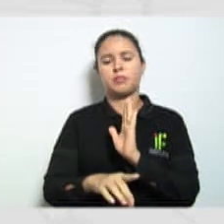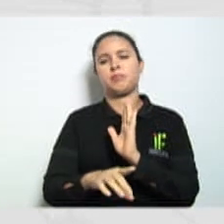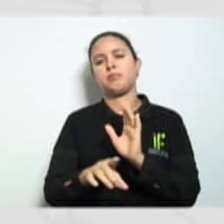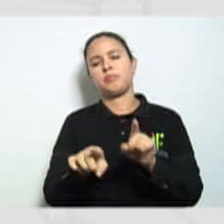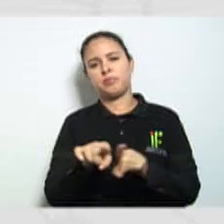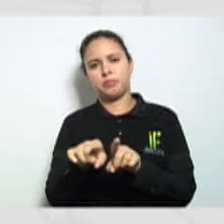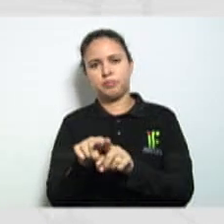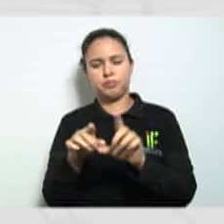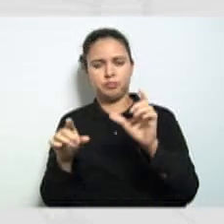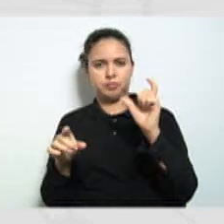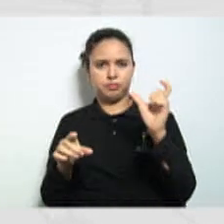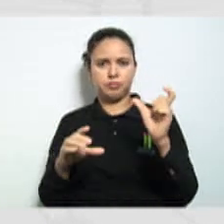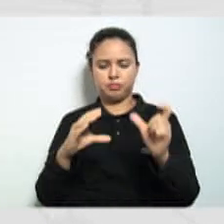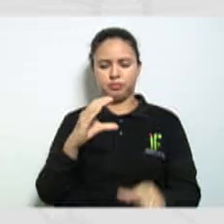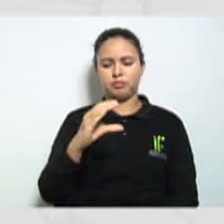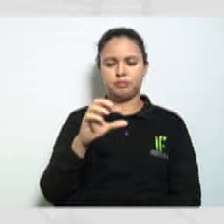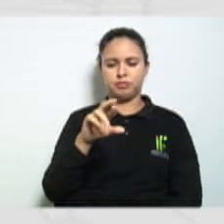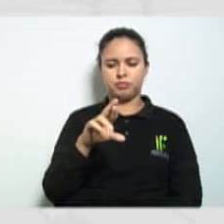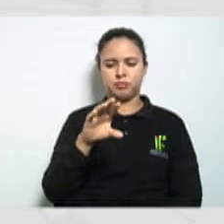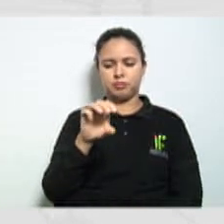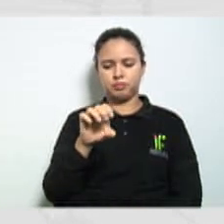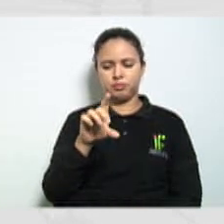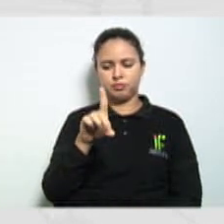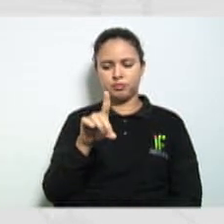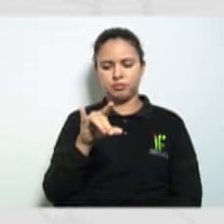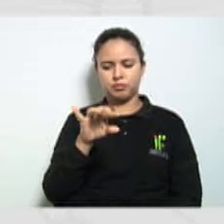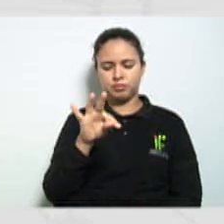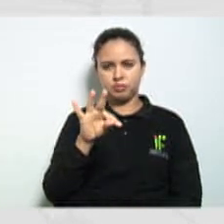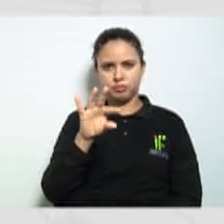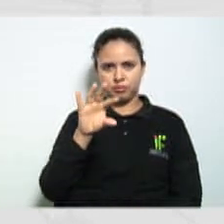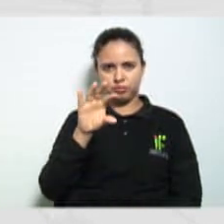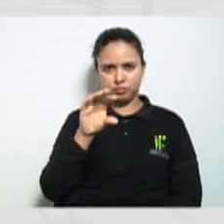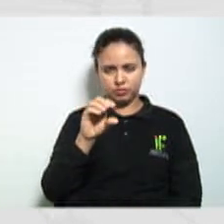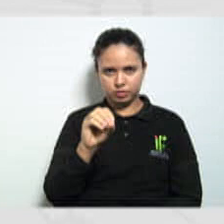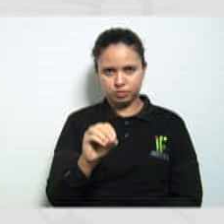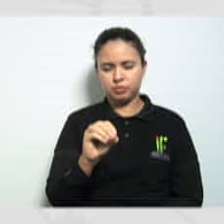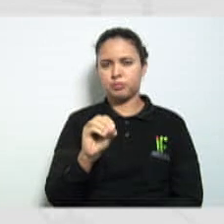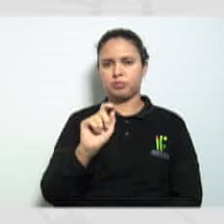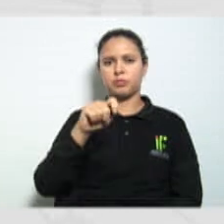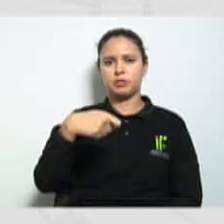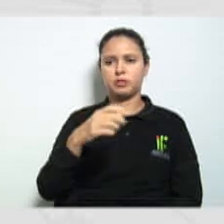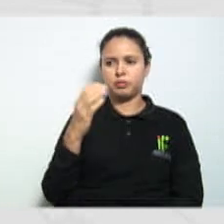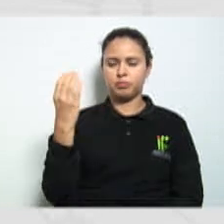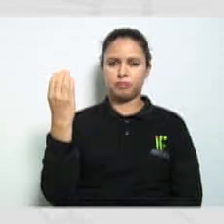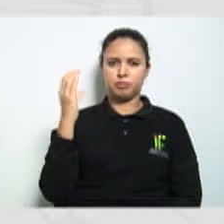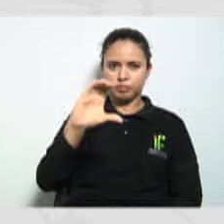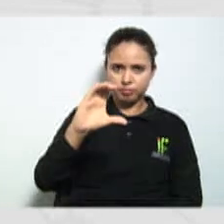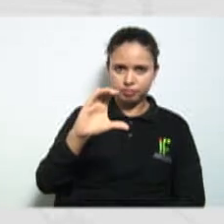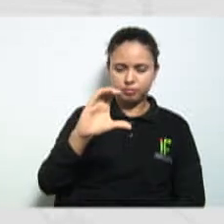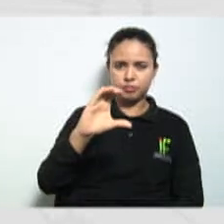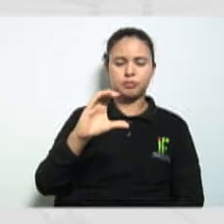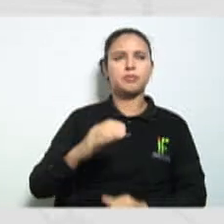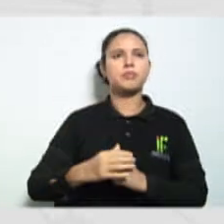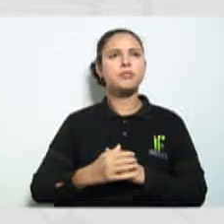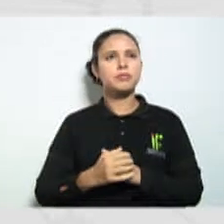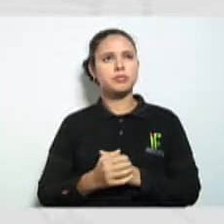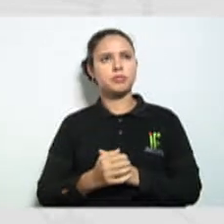Crédito, esse C aqui tá fácil da gente fazer um O. Então, a gente vai transformar esse Czinho